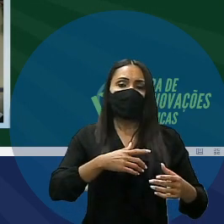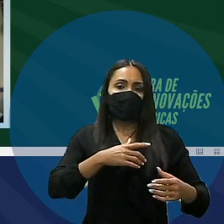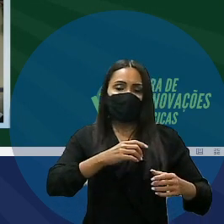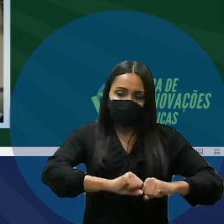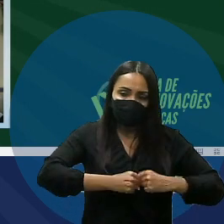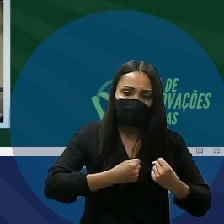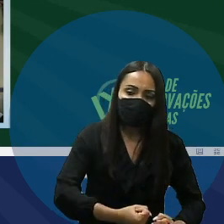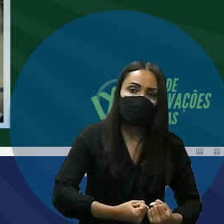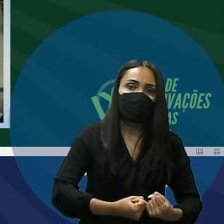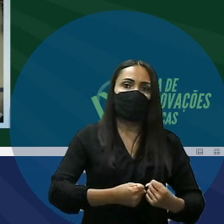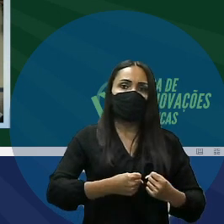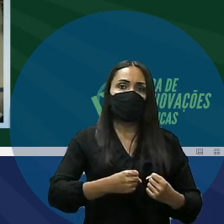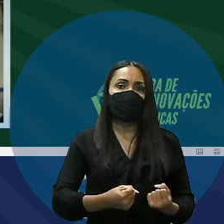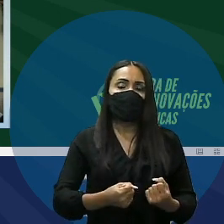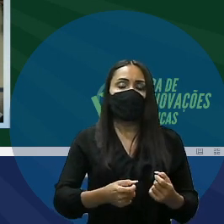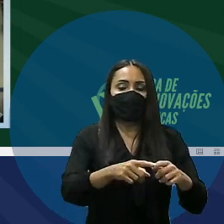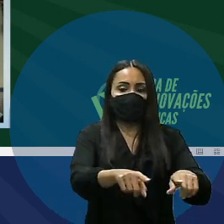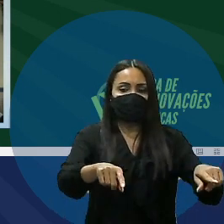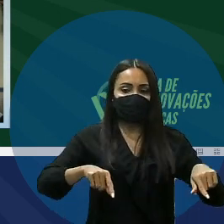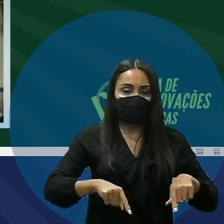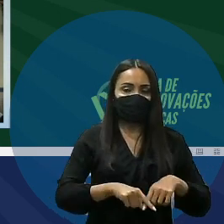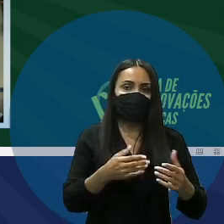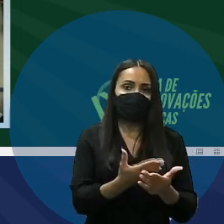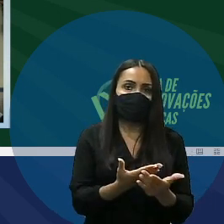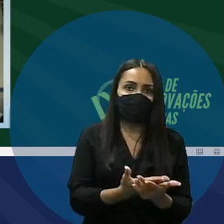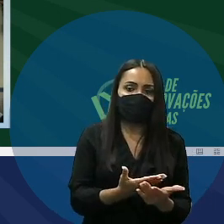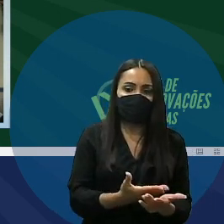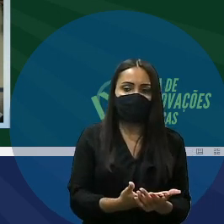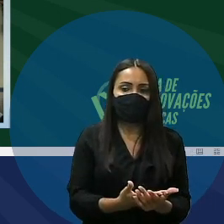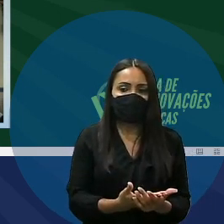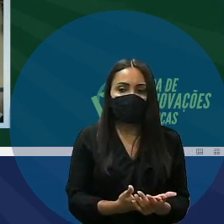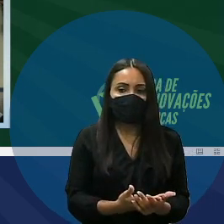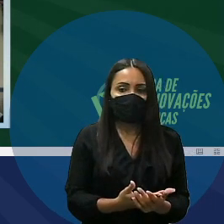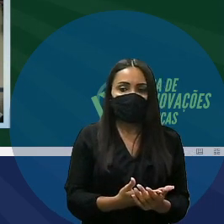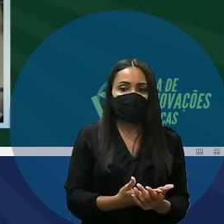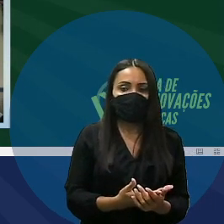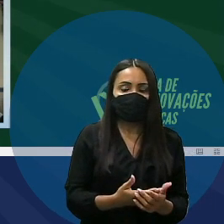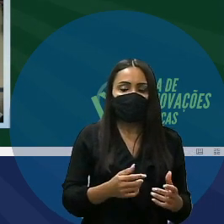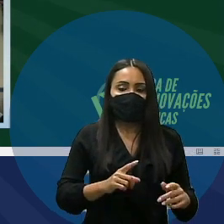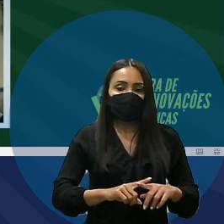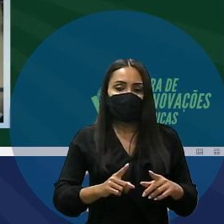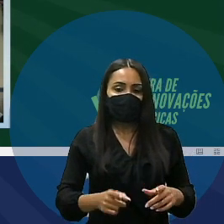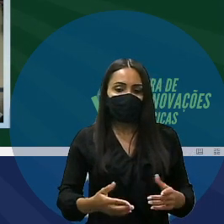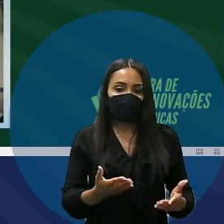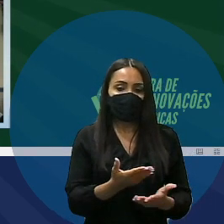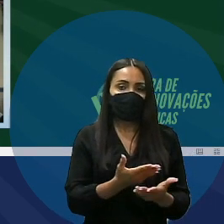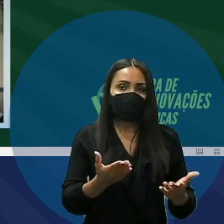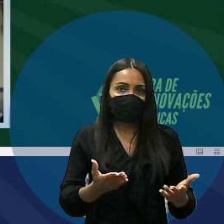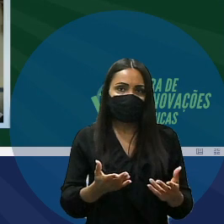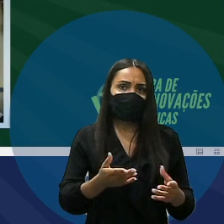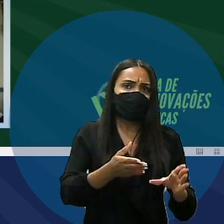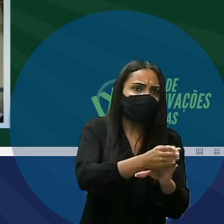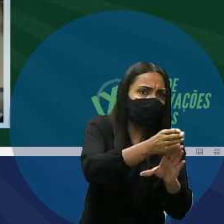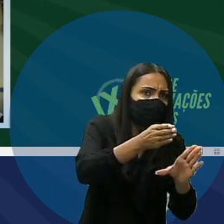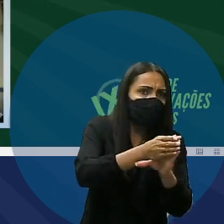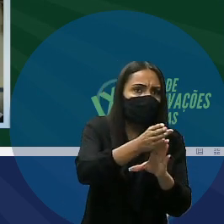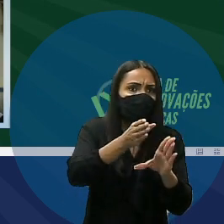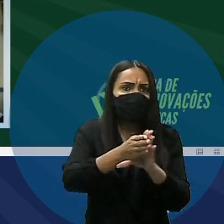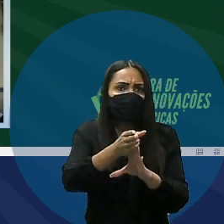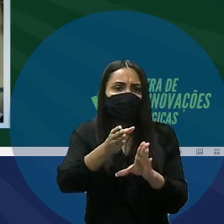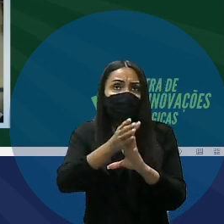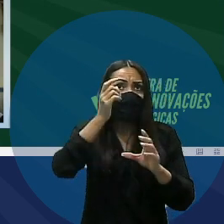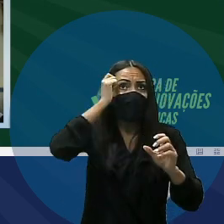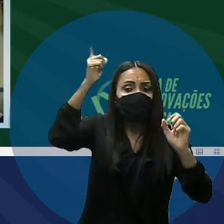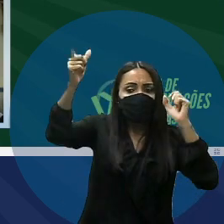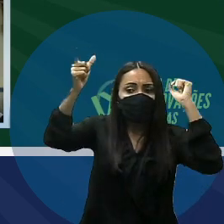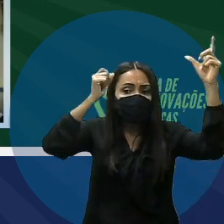estar em sala de aula, né? Mas uma vez que você vai sugerindo as ideias, as pessoas